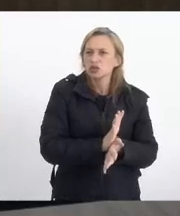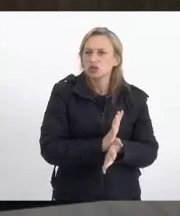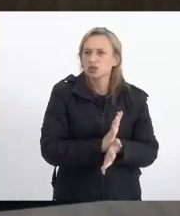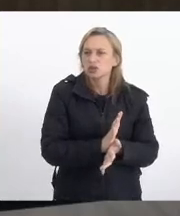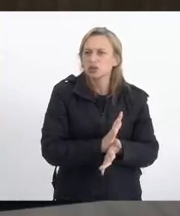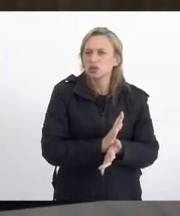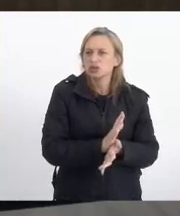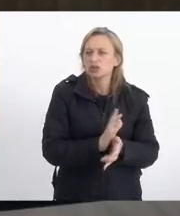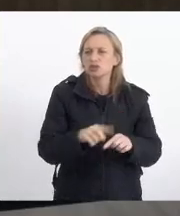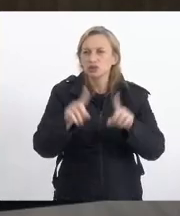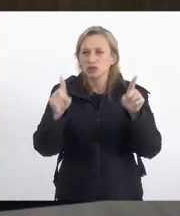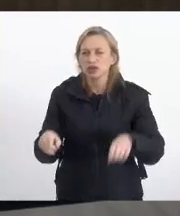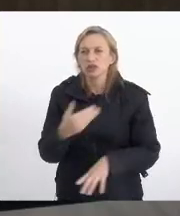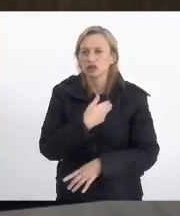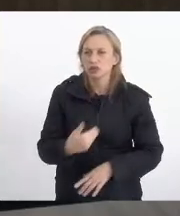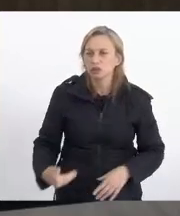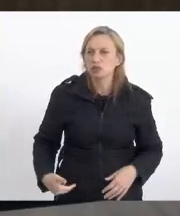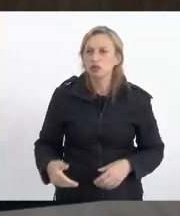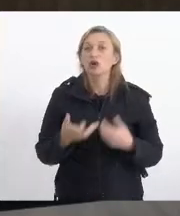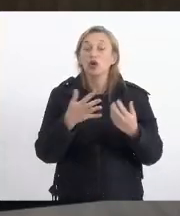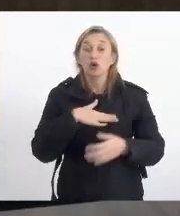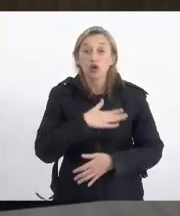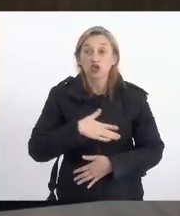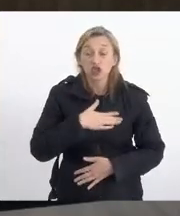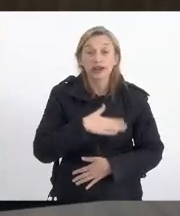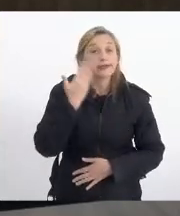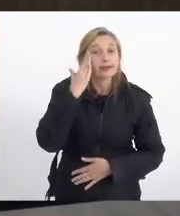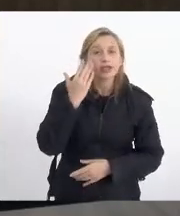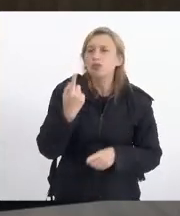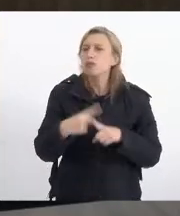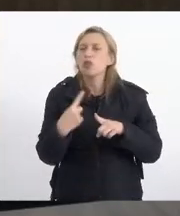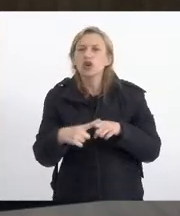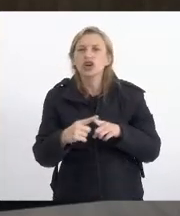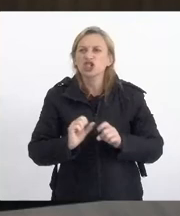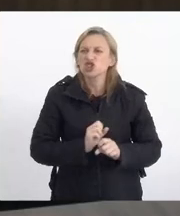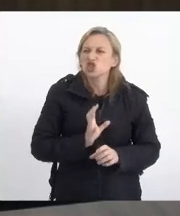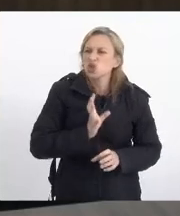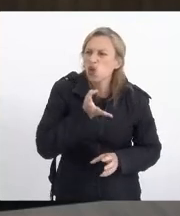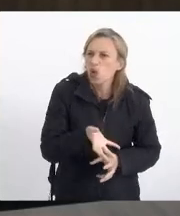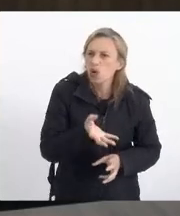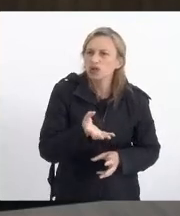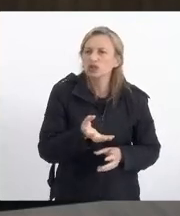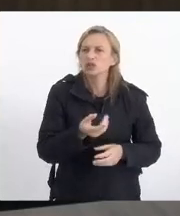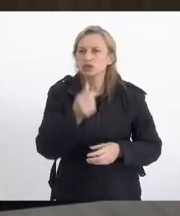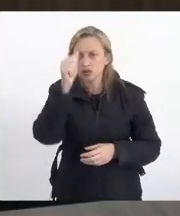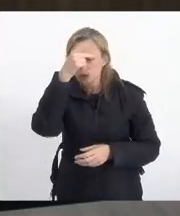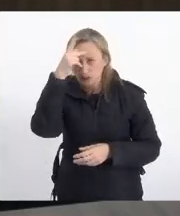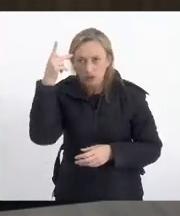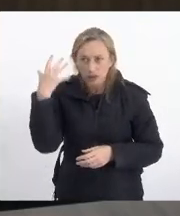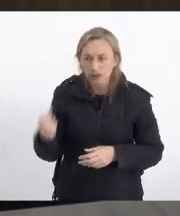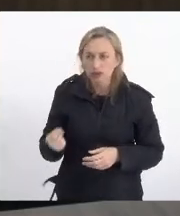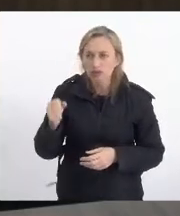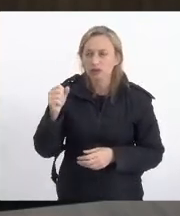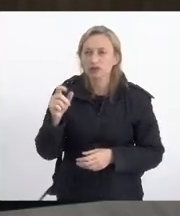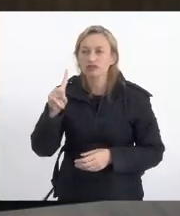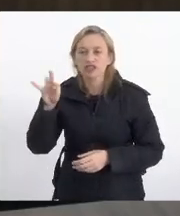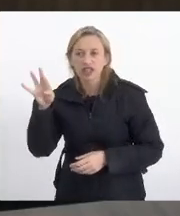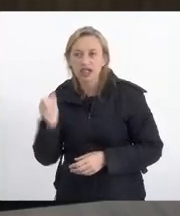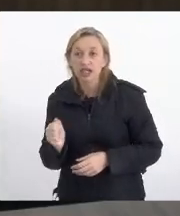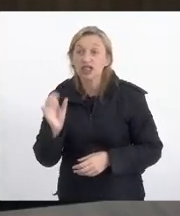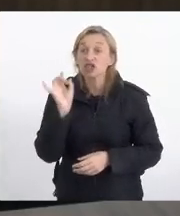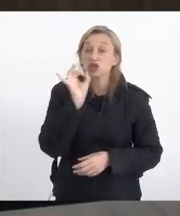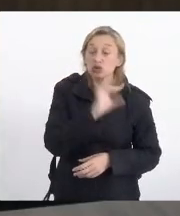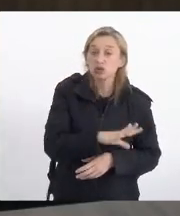os parasitas do funcionalismo público. Eu gostaria de entender o porquê de tanto ódio com ativos, pensionistas e veteranos. Esses últimos